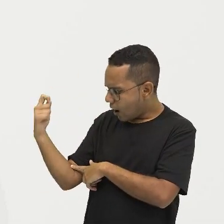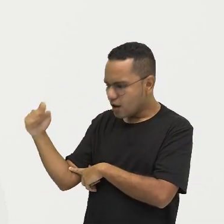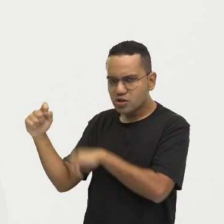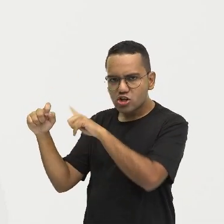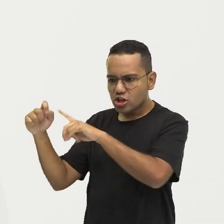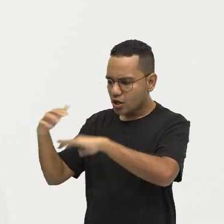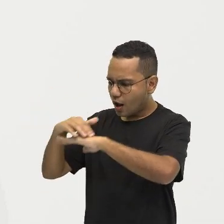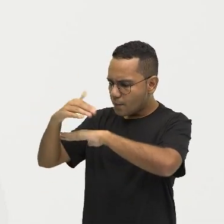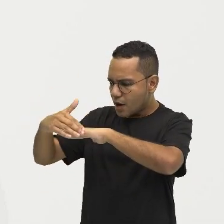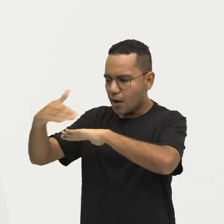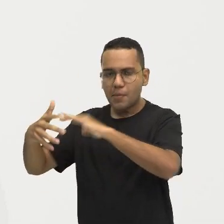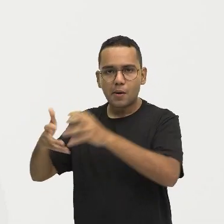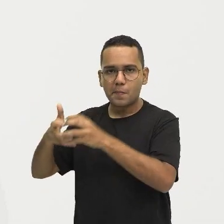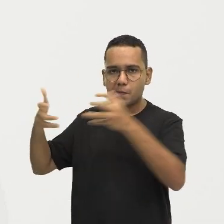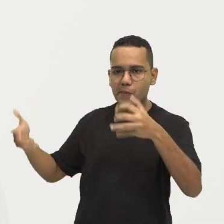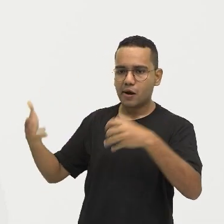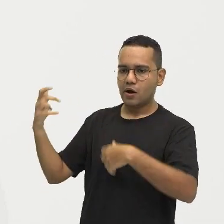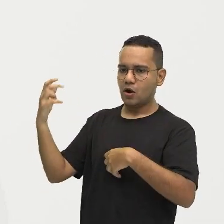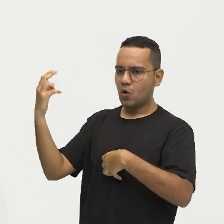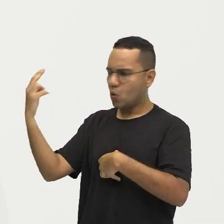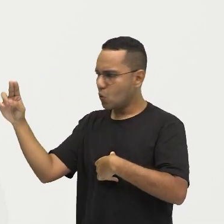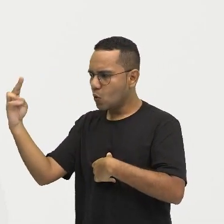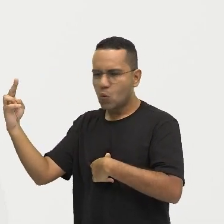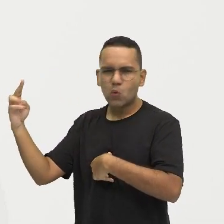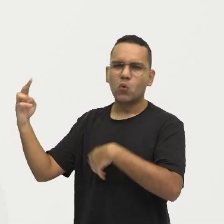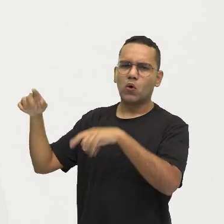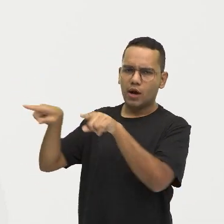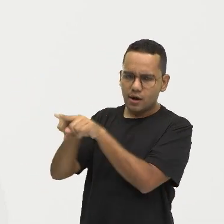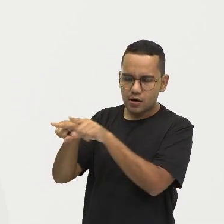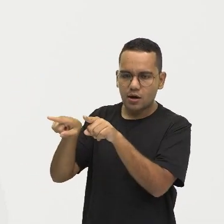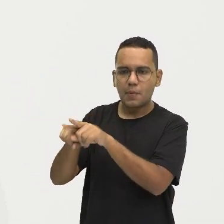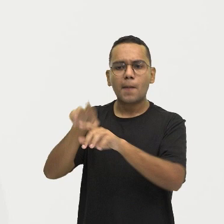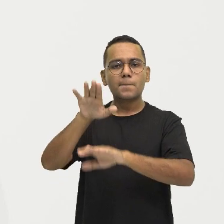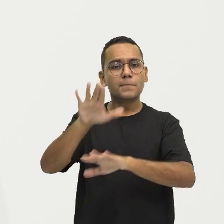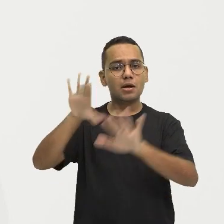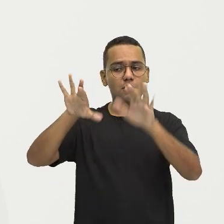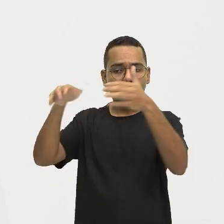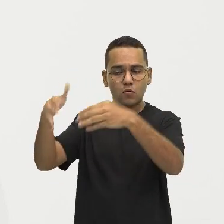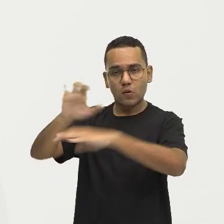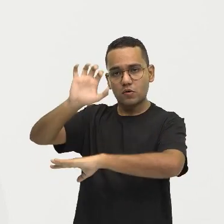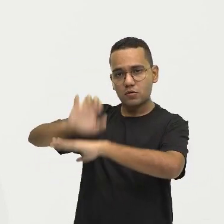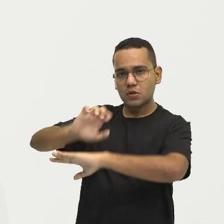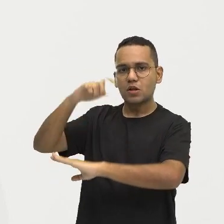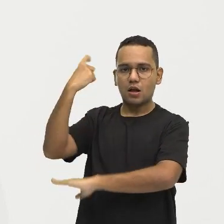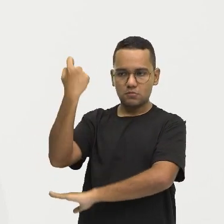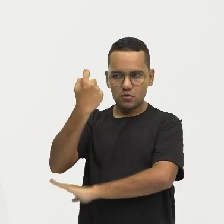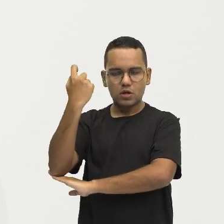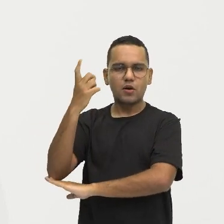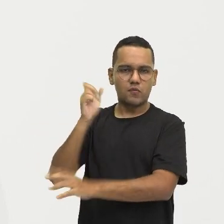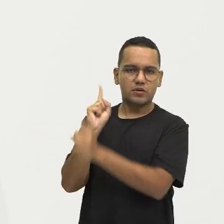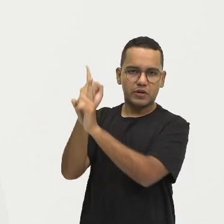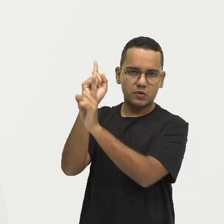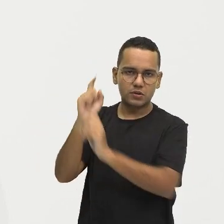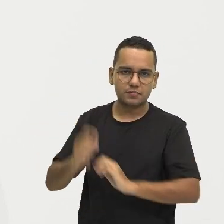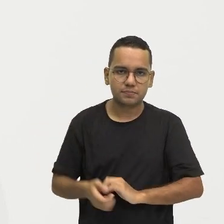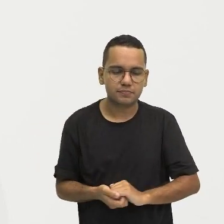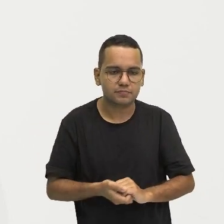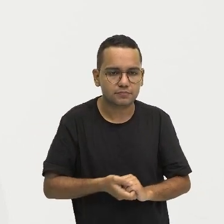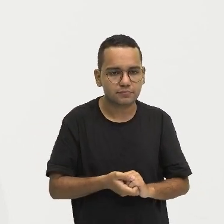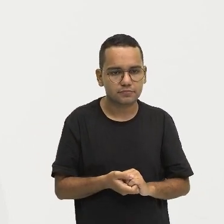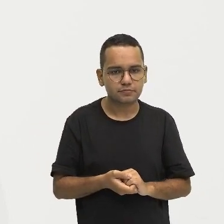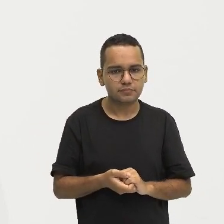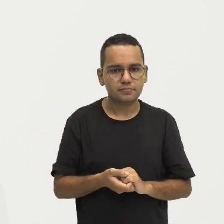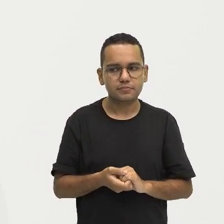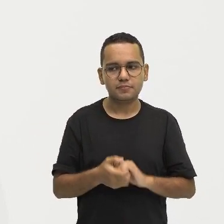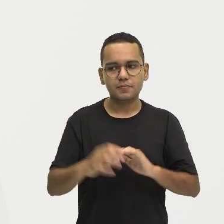por todo o Uruguai, né? E aí apenas no Rio Grande do Sul é que a gente vai encontrar esse bioma, tá? E aí ele ocupa